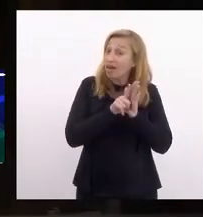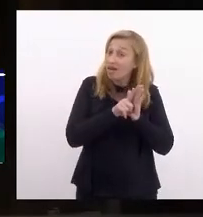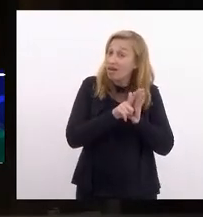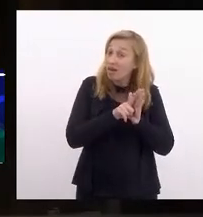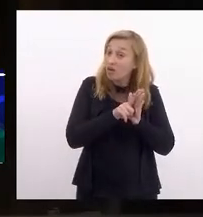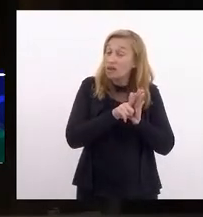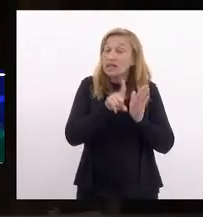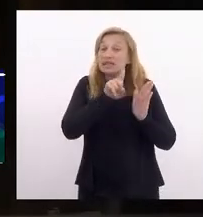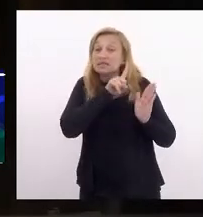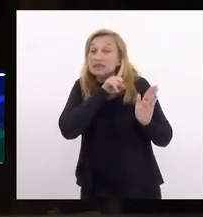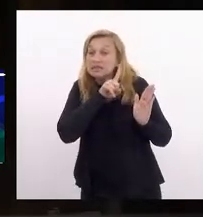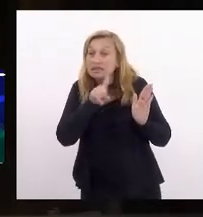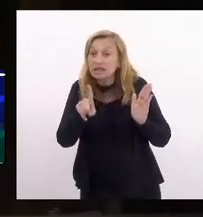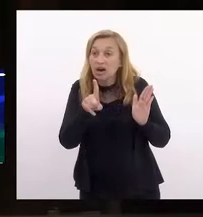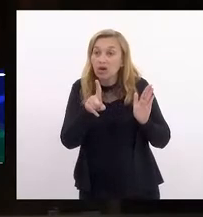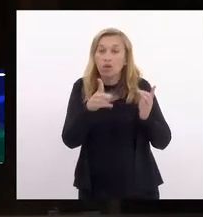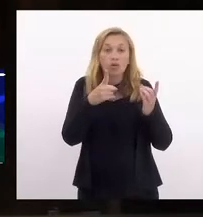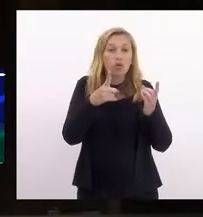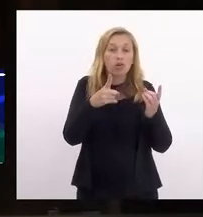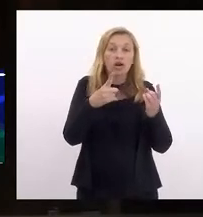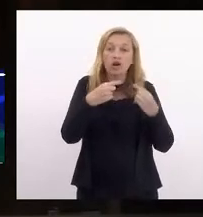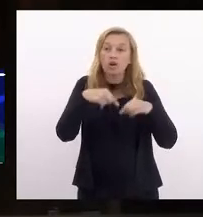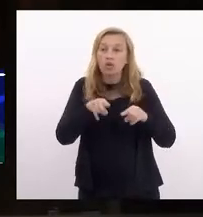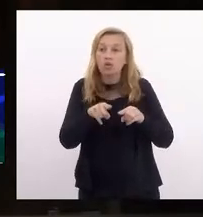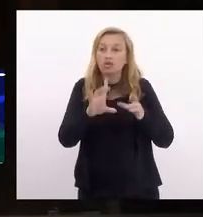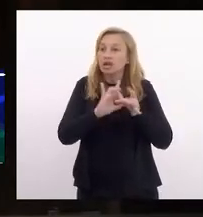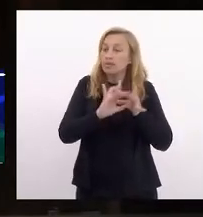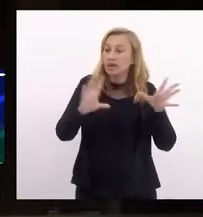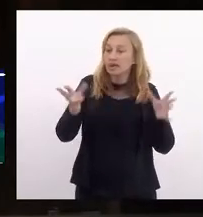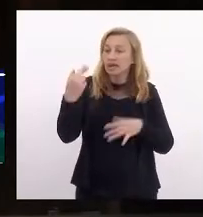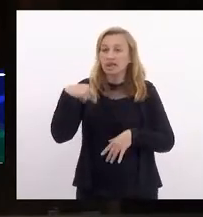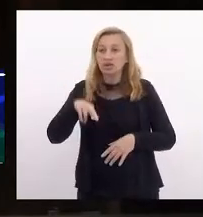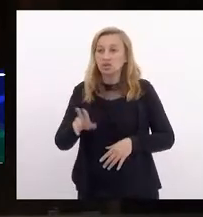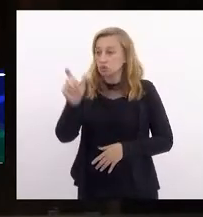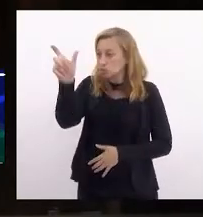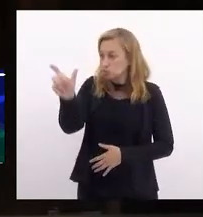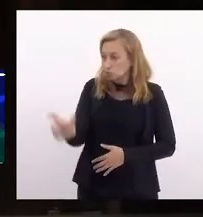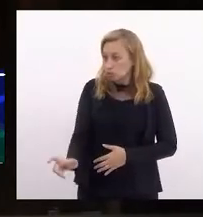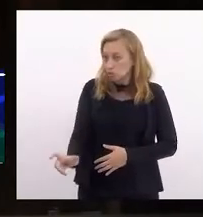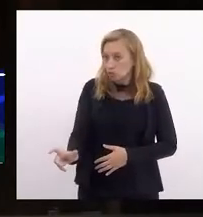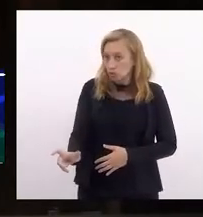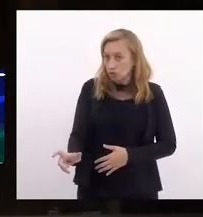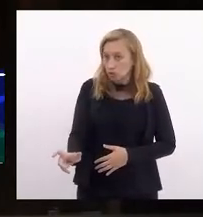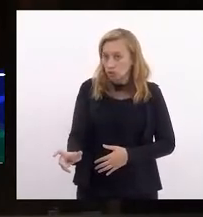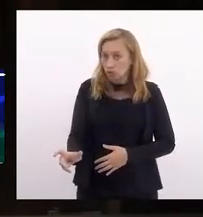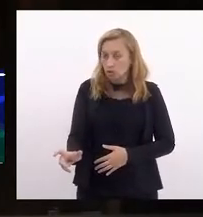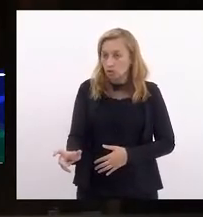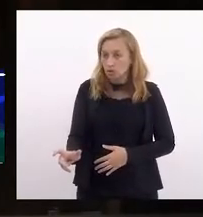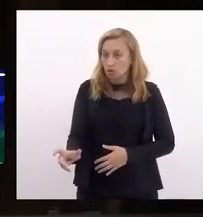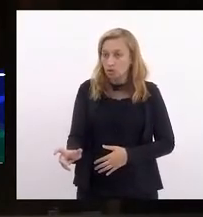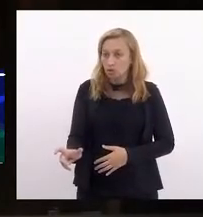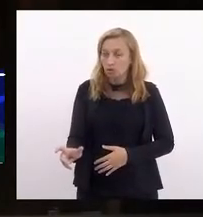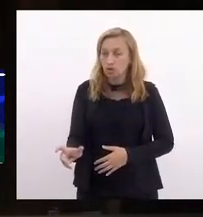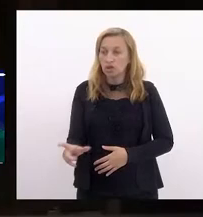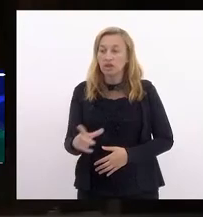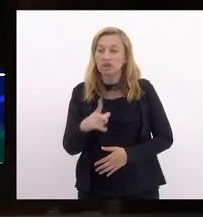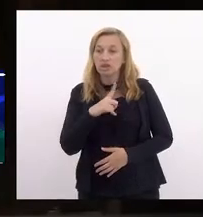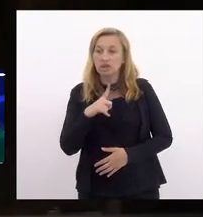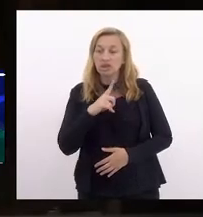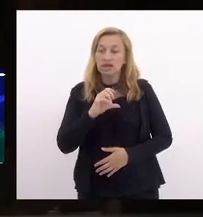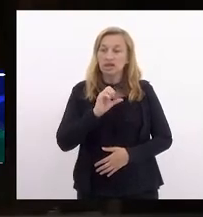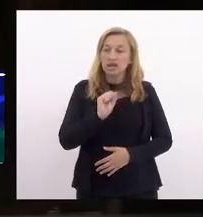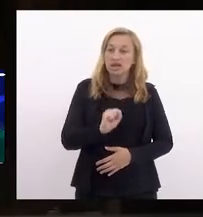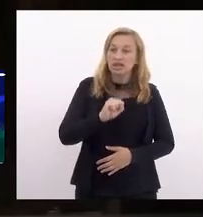não atinge a liberdade religiosa do indivíduo em Ostentar símbolos e